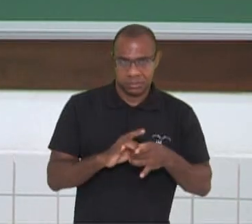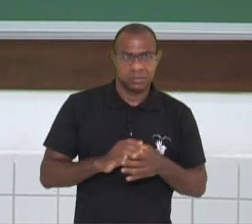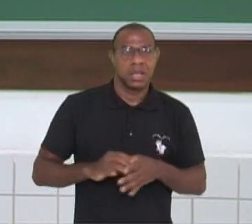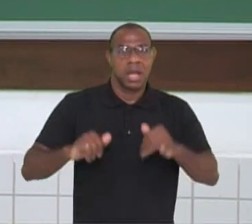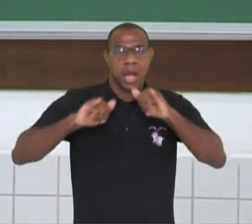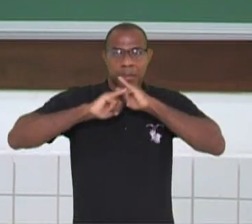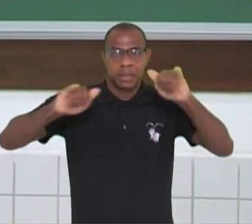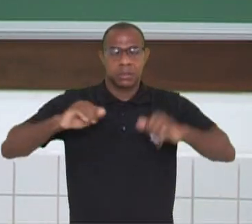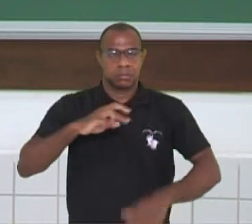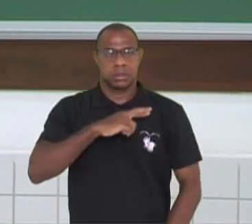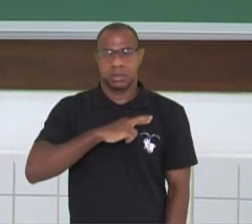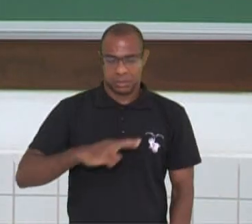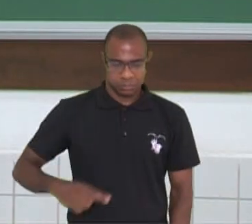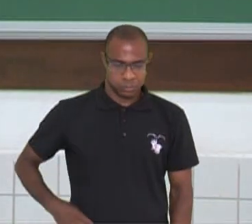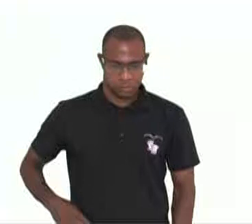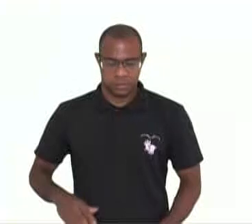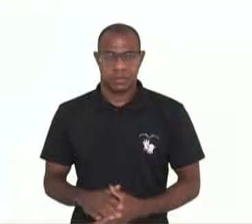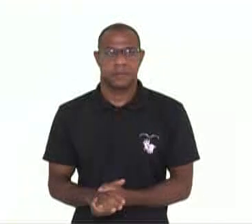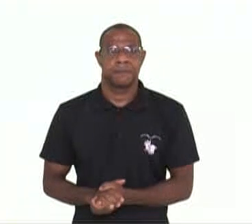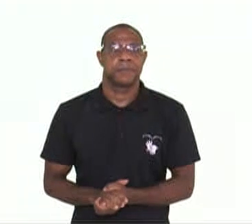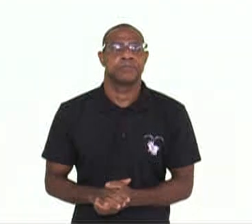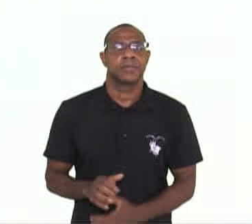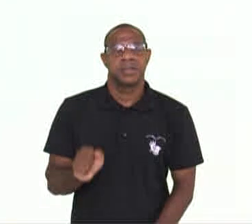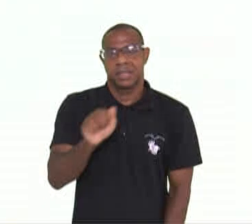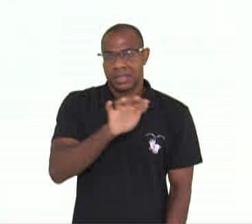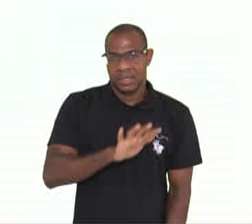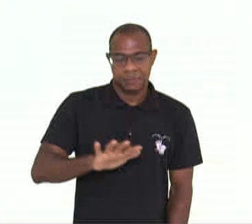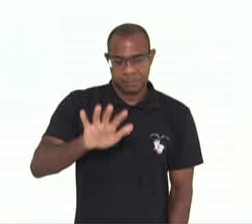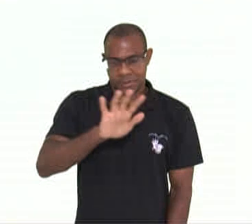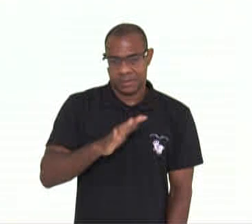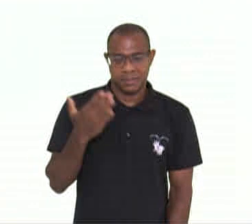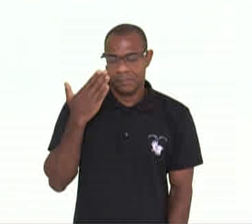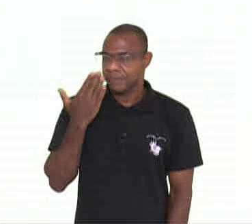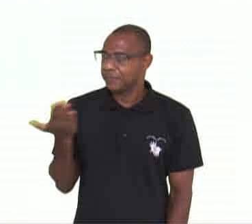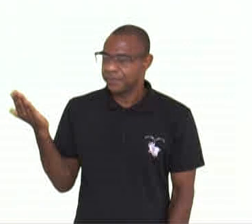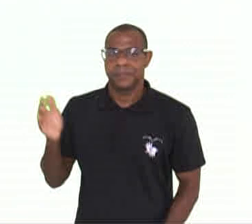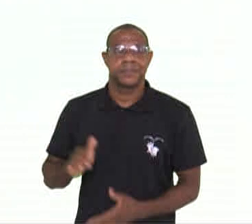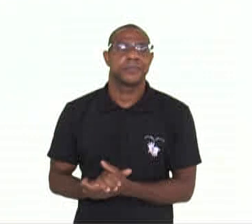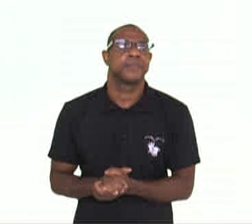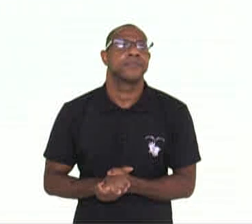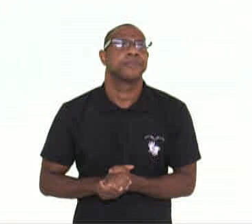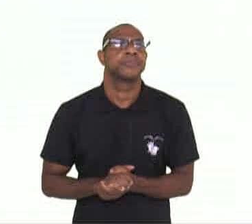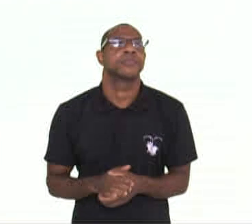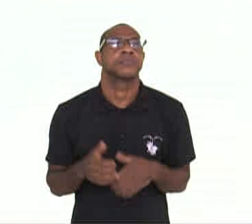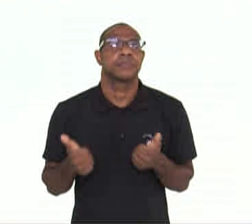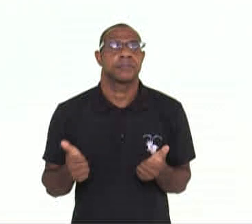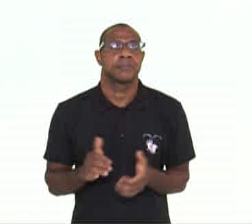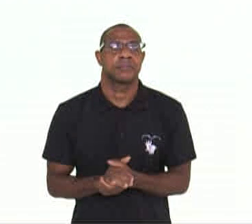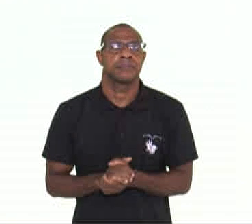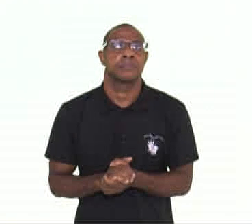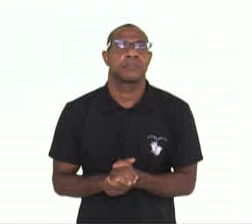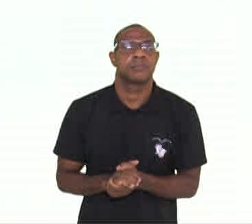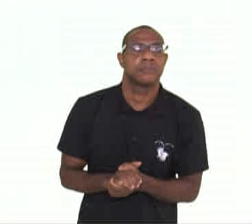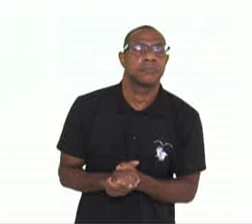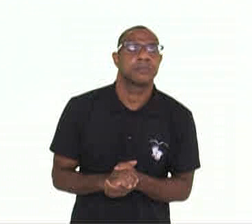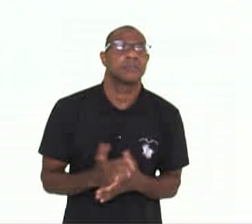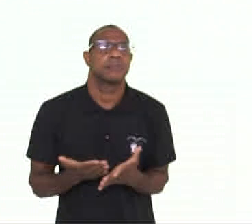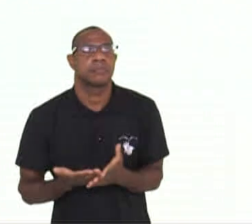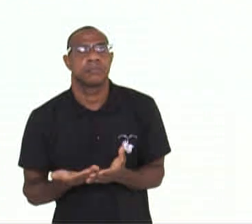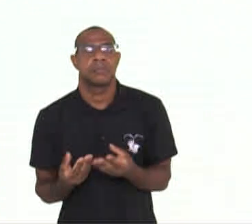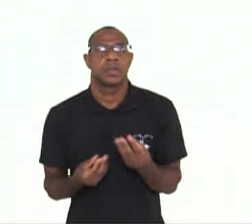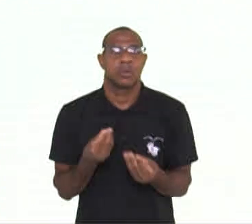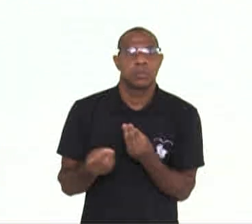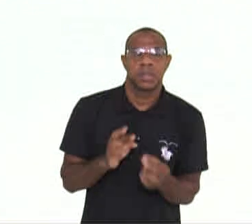proclamação da República nessa imagem aí na sua tela. ok? Dê uma boa olhada aqui, eu coloquei mais ou menos como